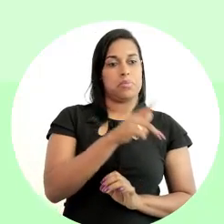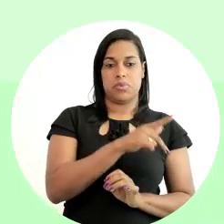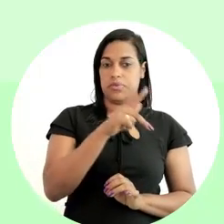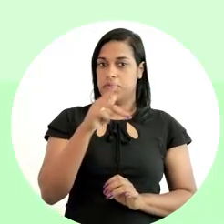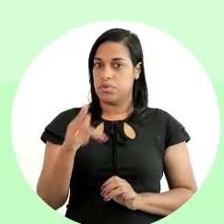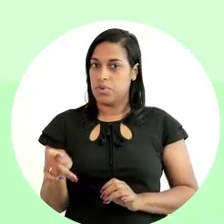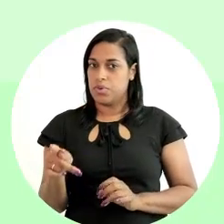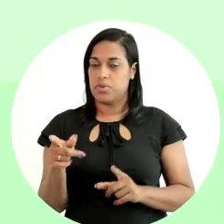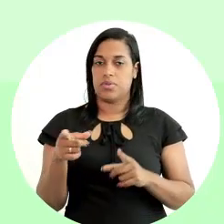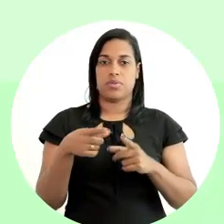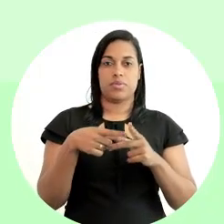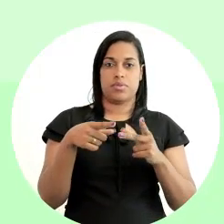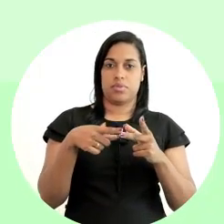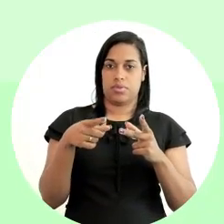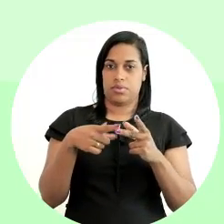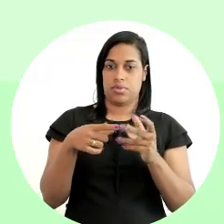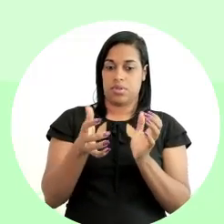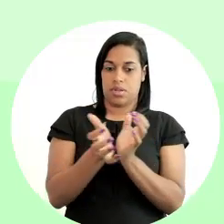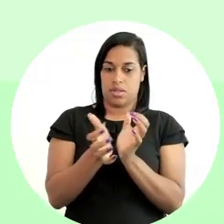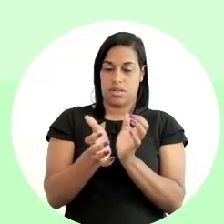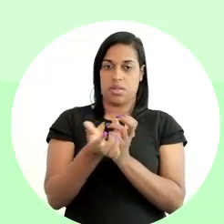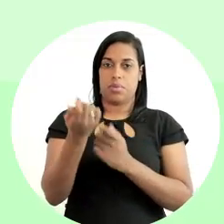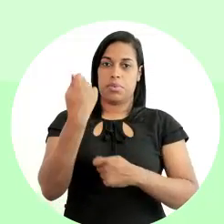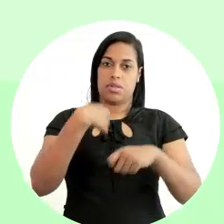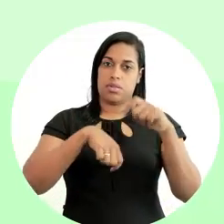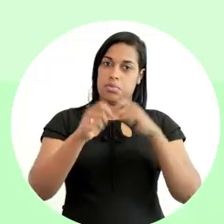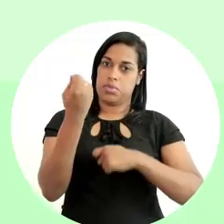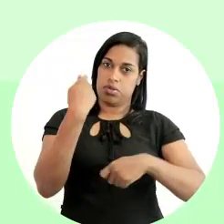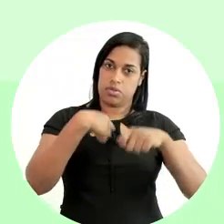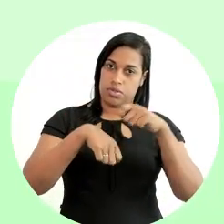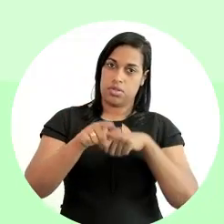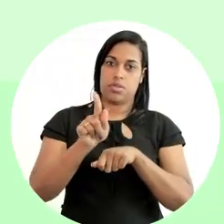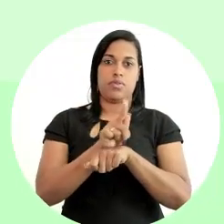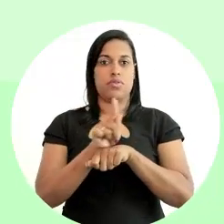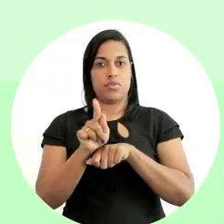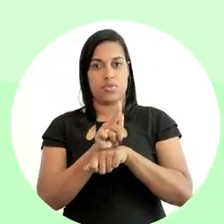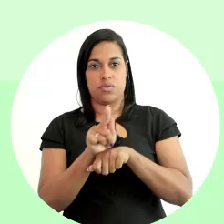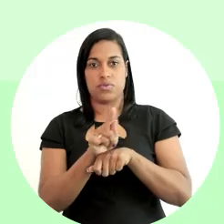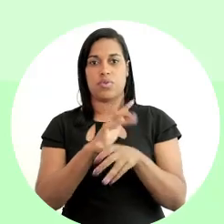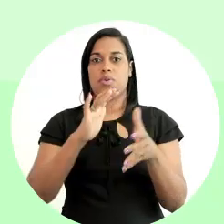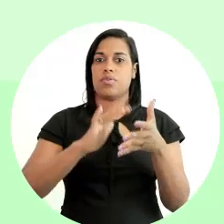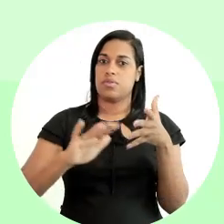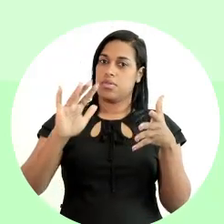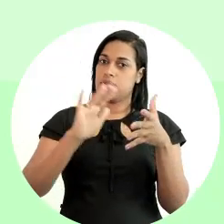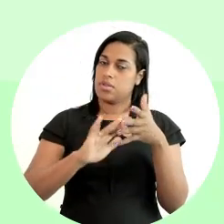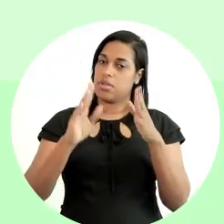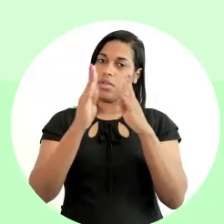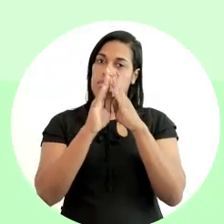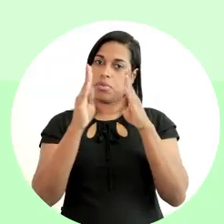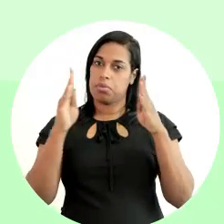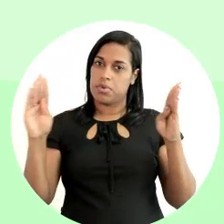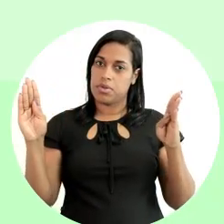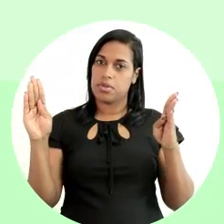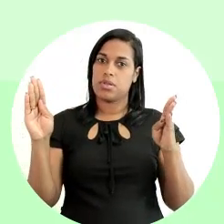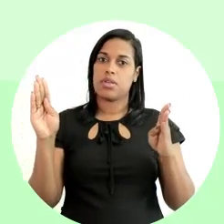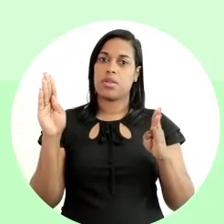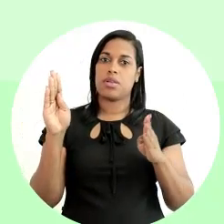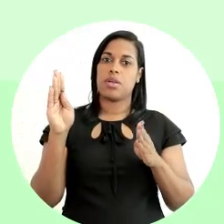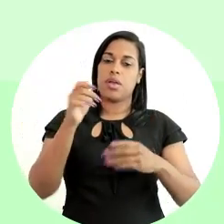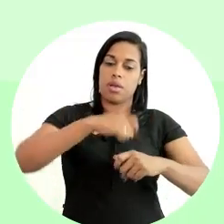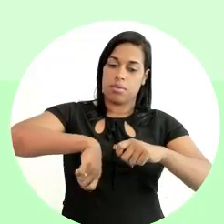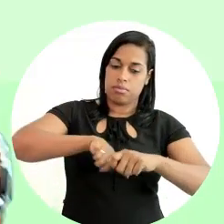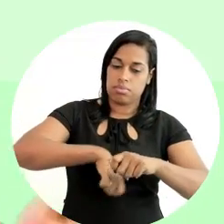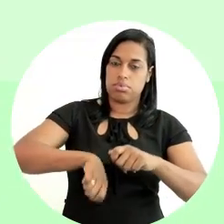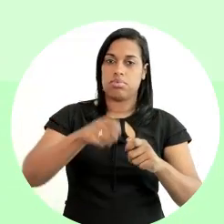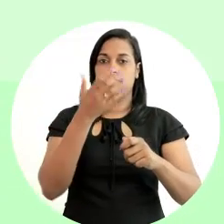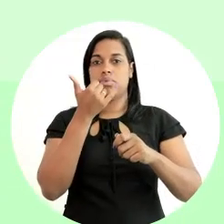os professores, a equipe administrativa, como gestor, secretário, biblioteca, da